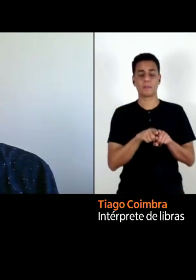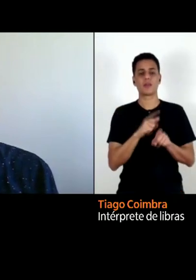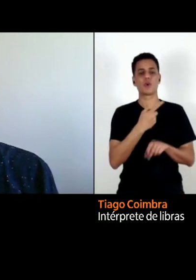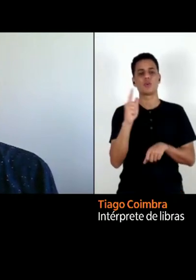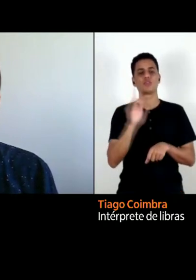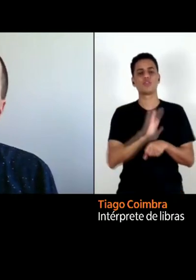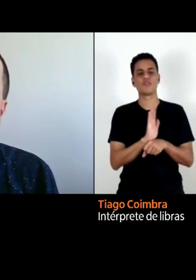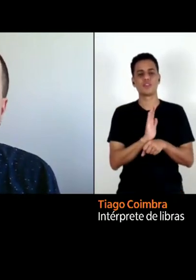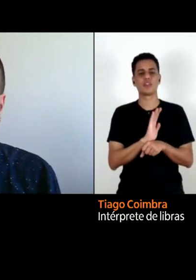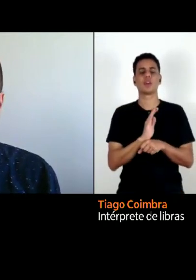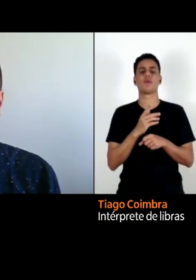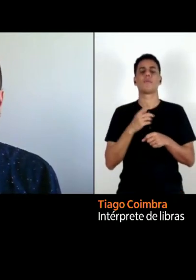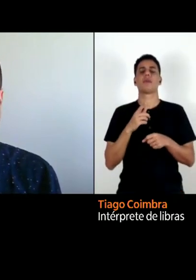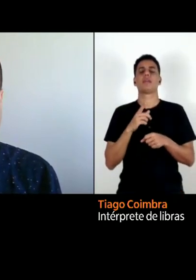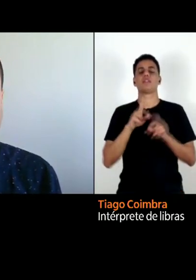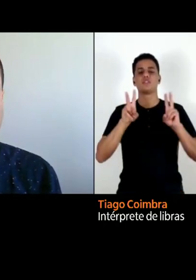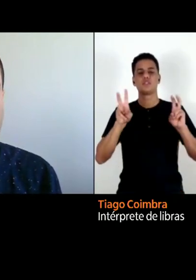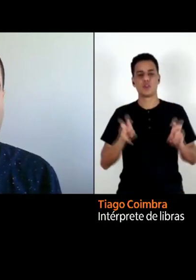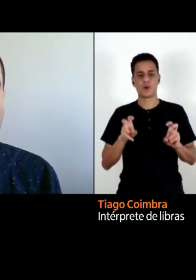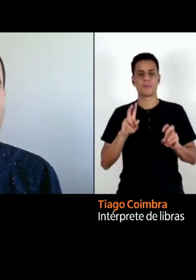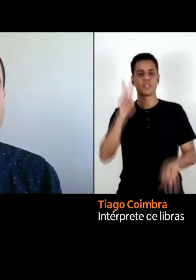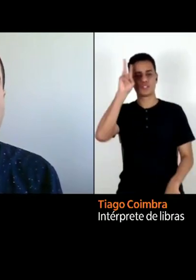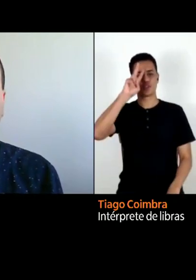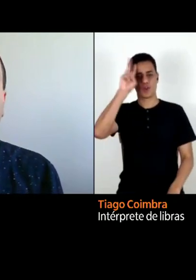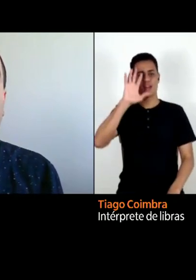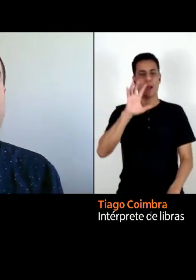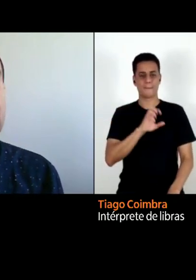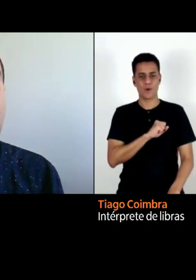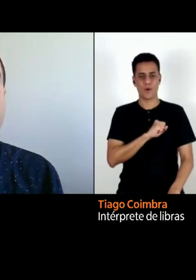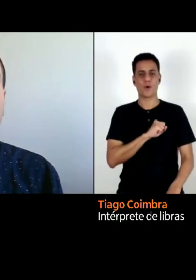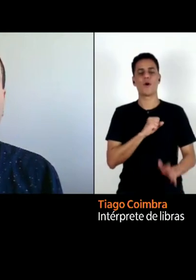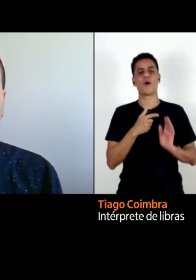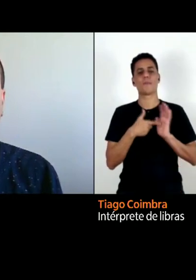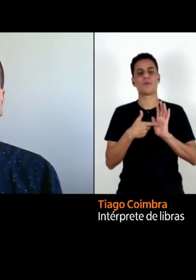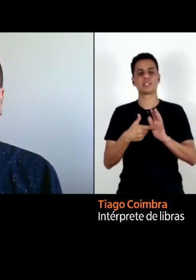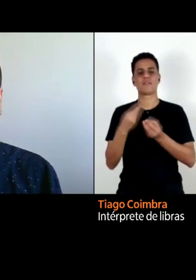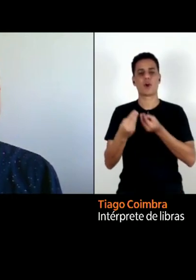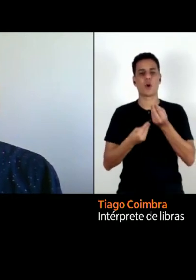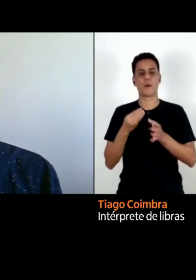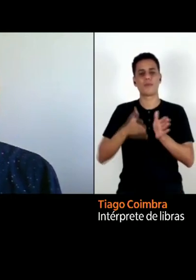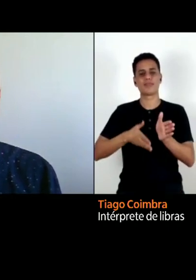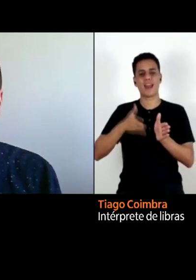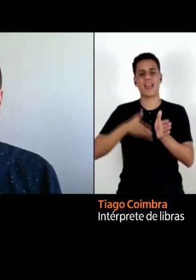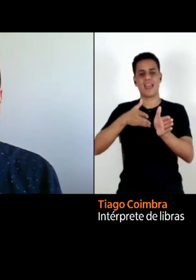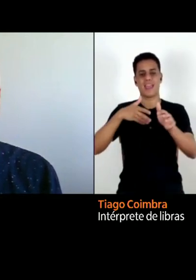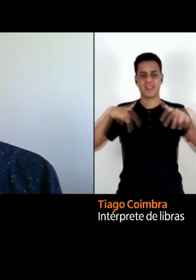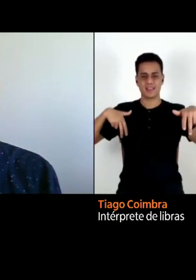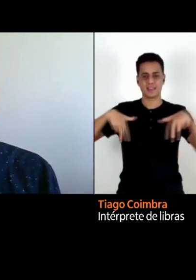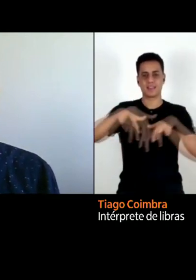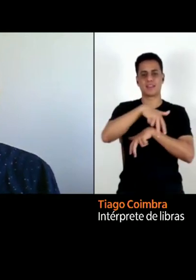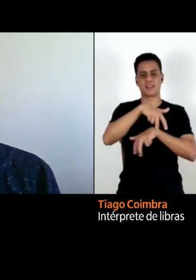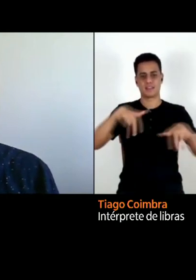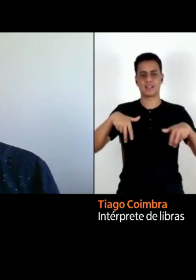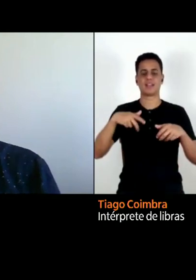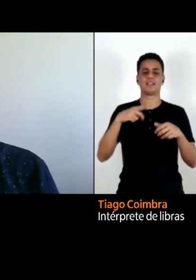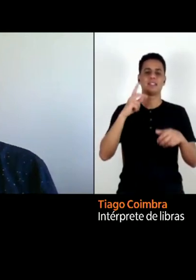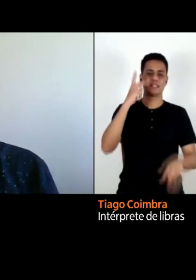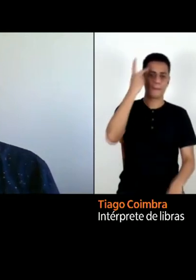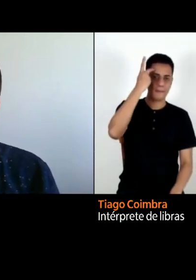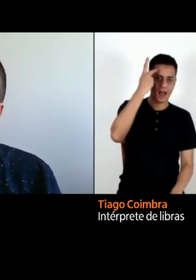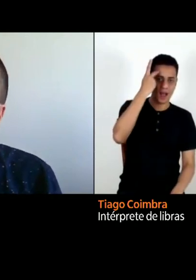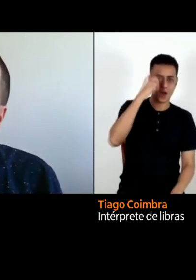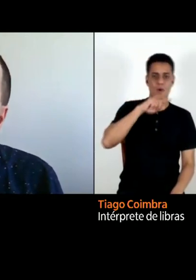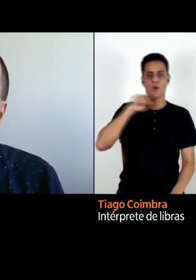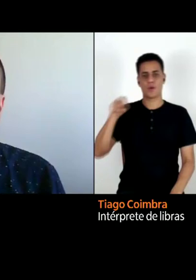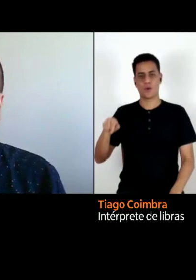dos trens que ligavam Osasco a São Paulo, o lançamento da pedra fundamental da matriz de Osasco